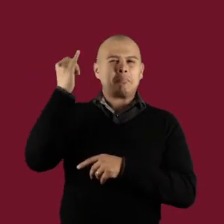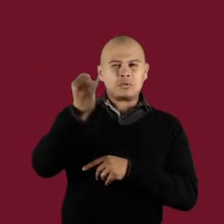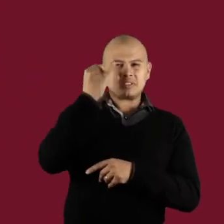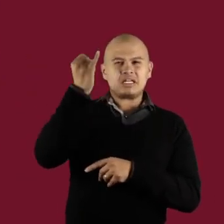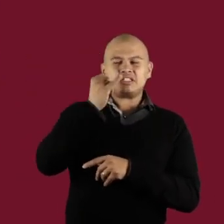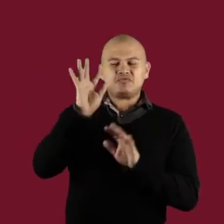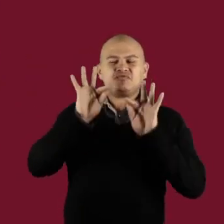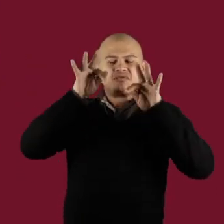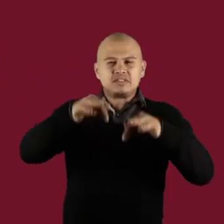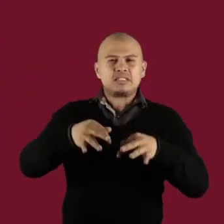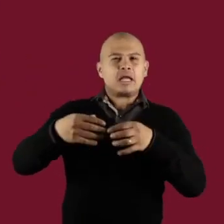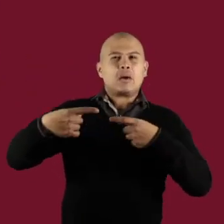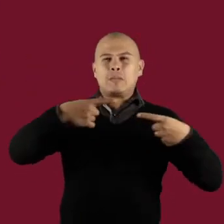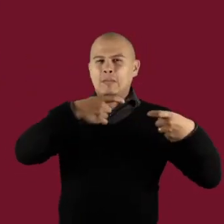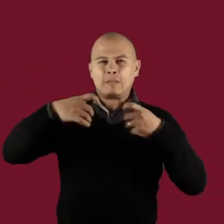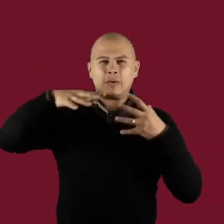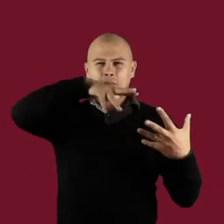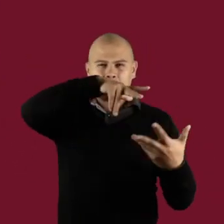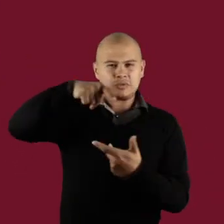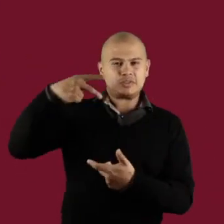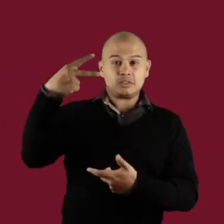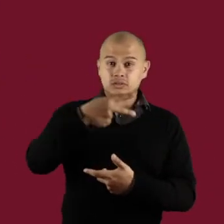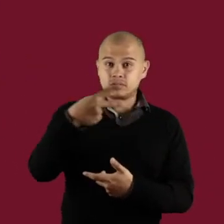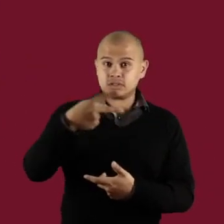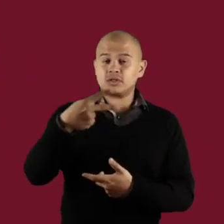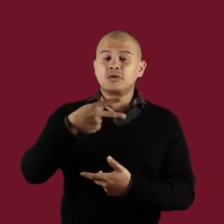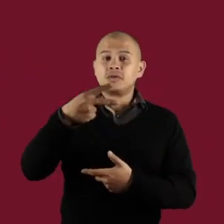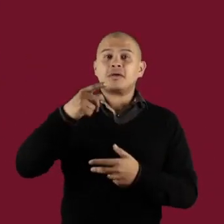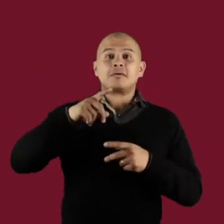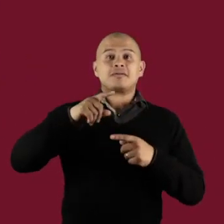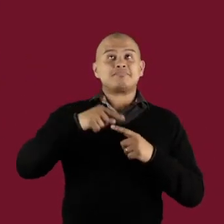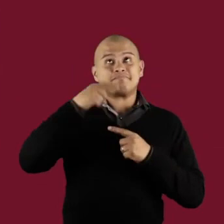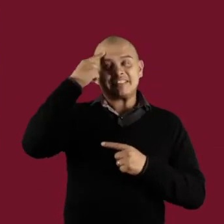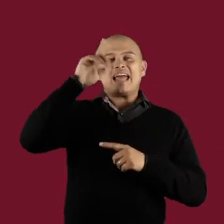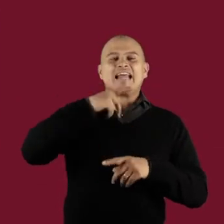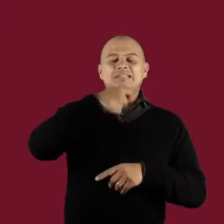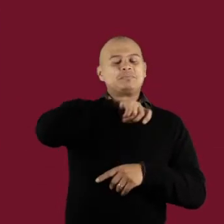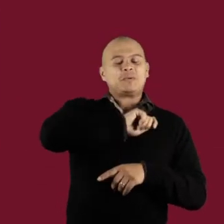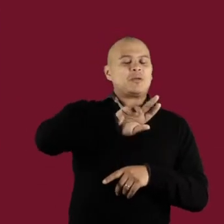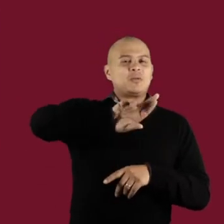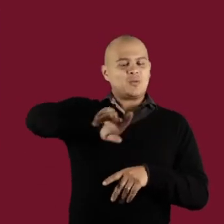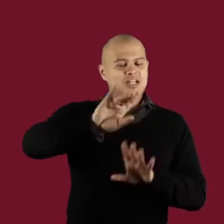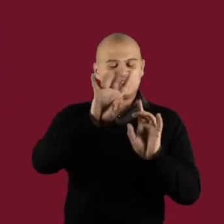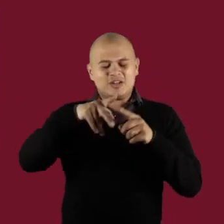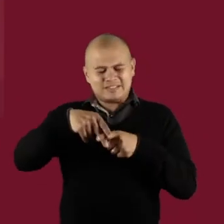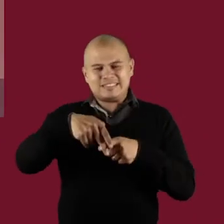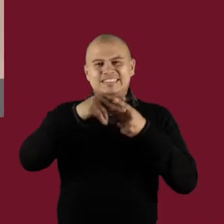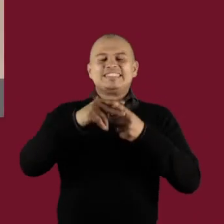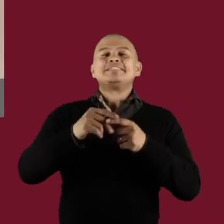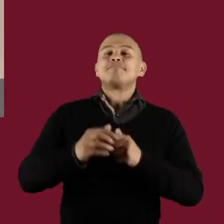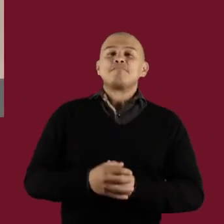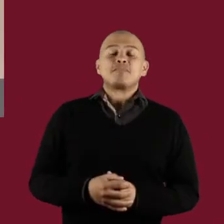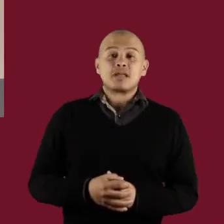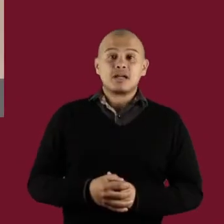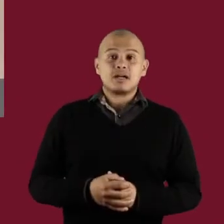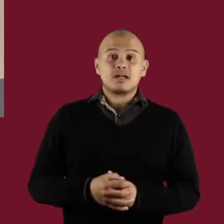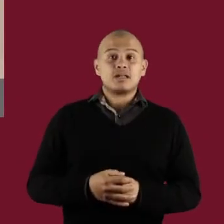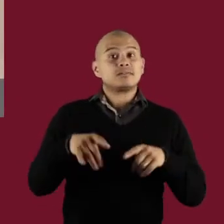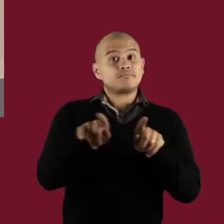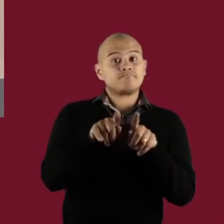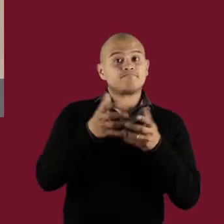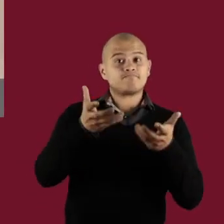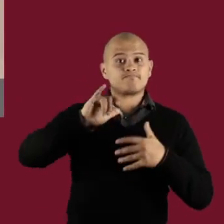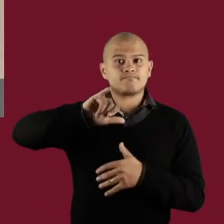espanhol tem crescido tanto, né, que ele salta à vista, mas é o francês de fato, só corrigindo. E eu queria aproveitar que